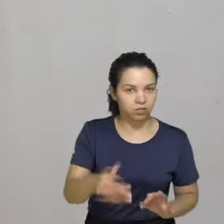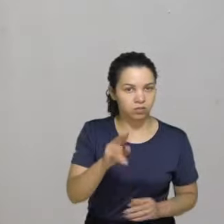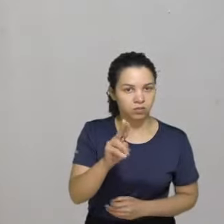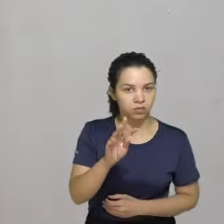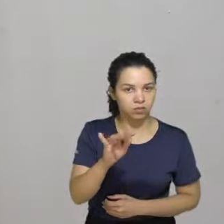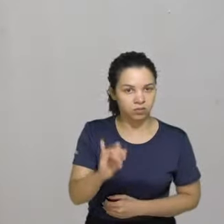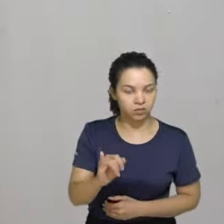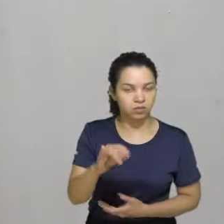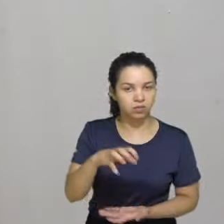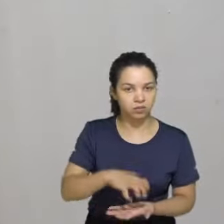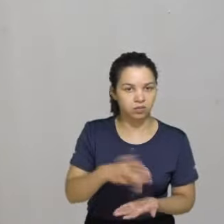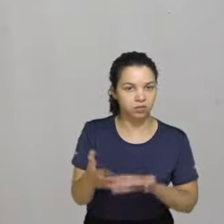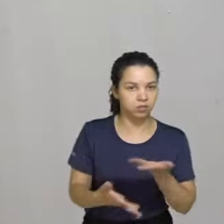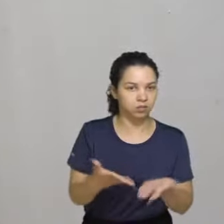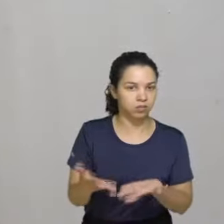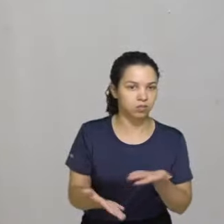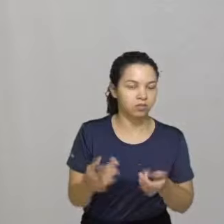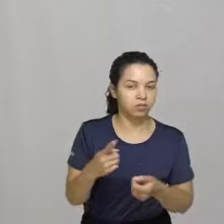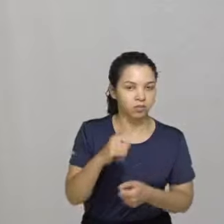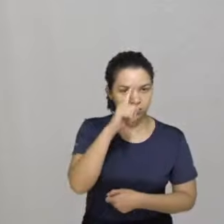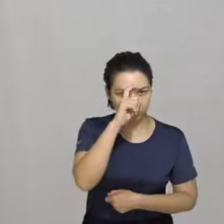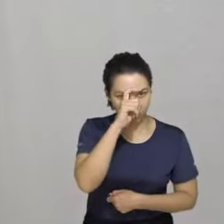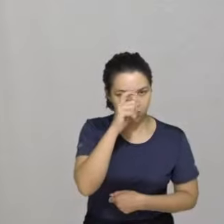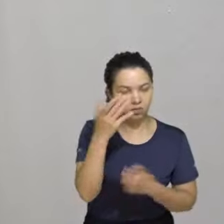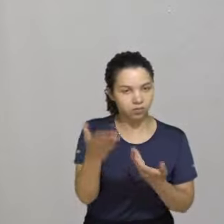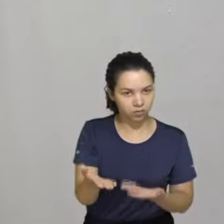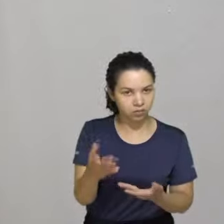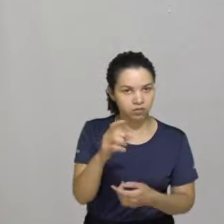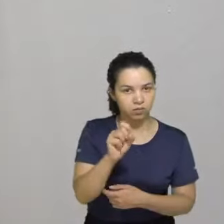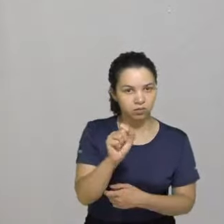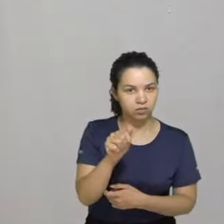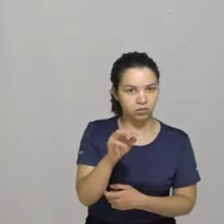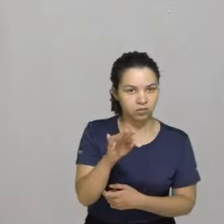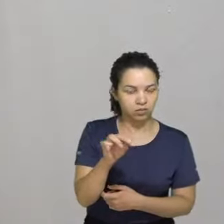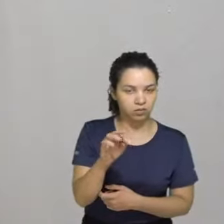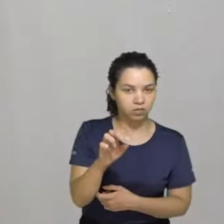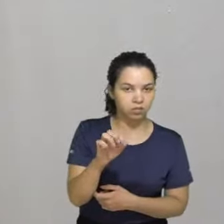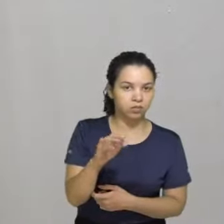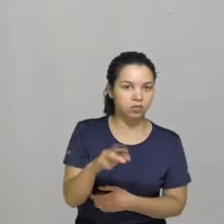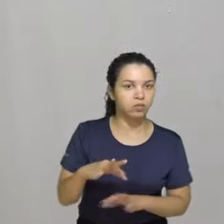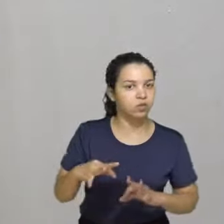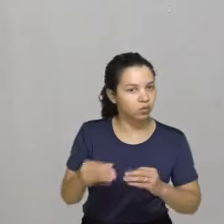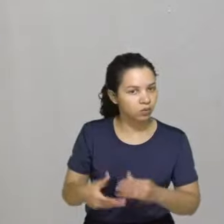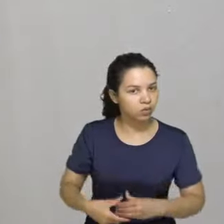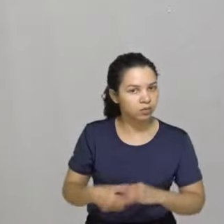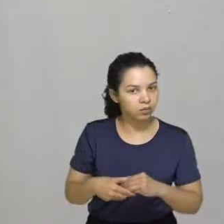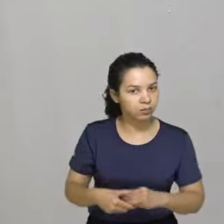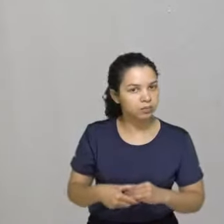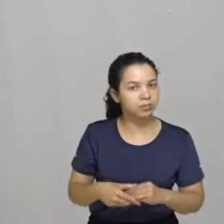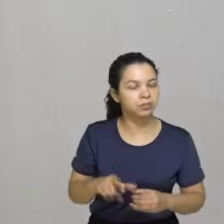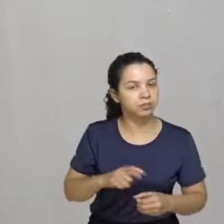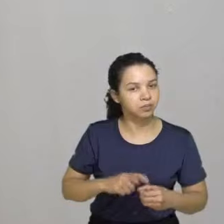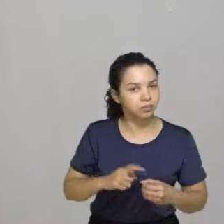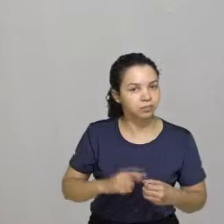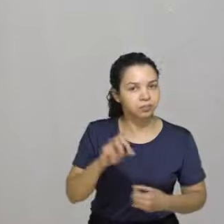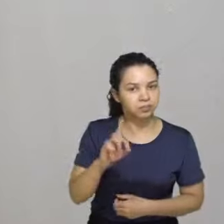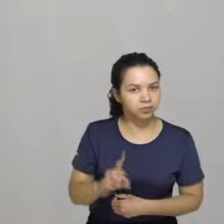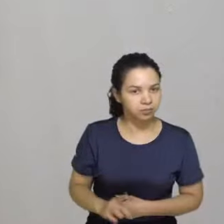de tratamento no nosso Hospital Santa Terezinha, o qual quero saudar aqui todos os membros da diretoria